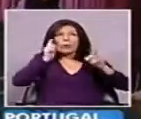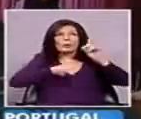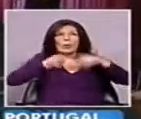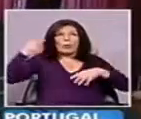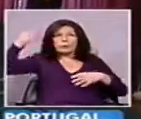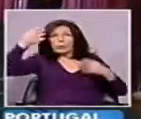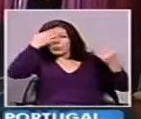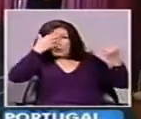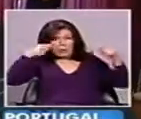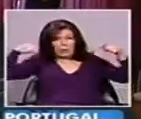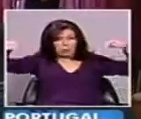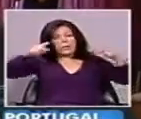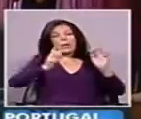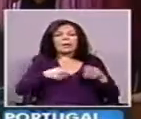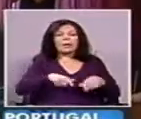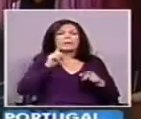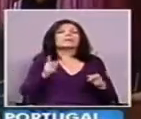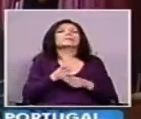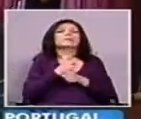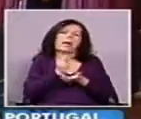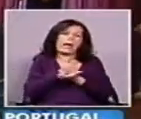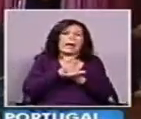e esta orquestra é uma metáfora